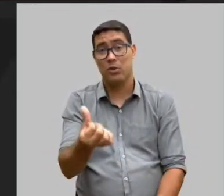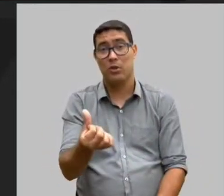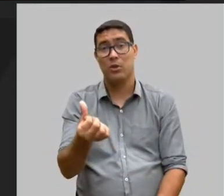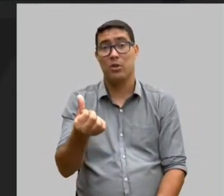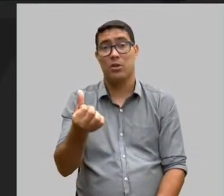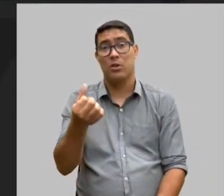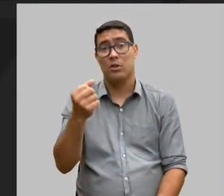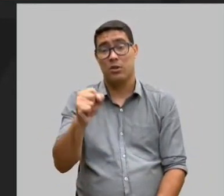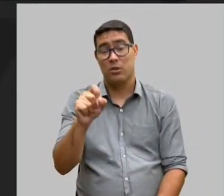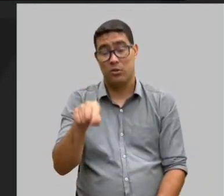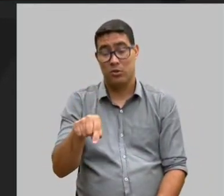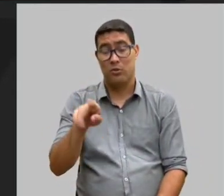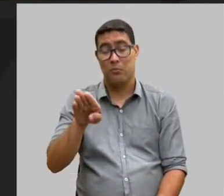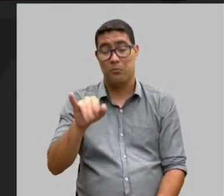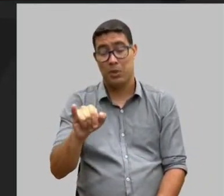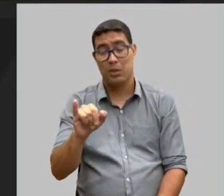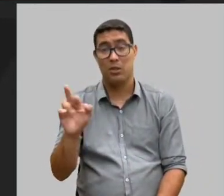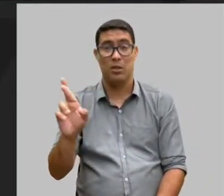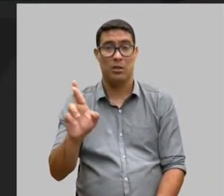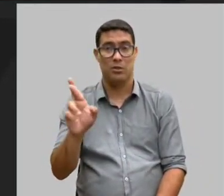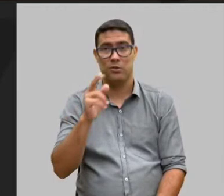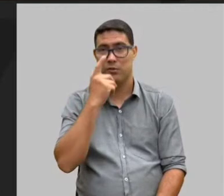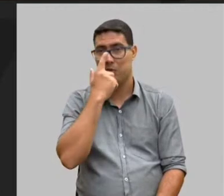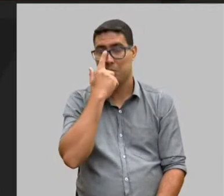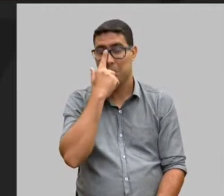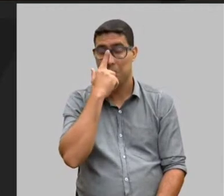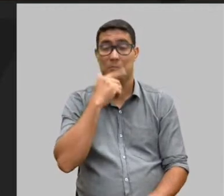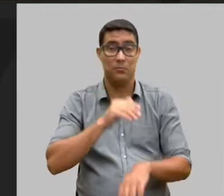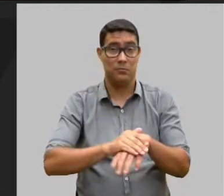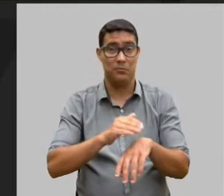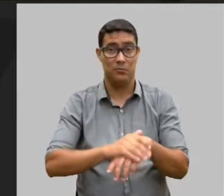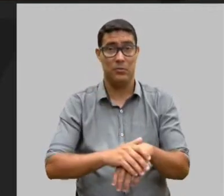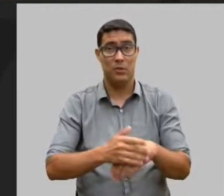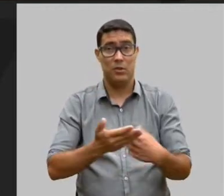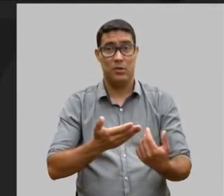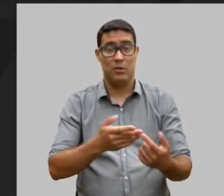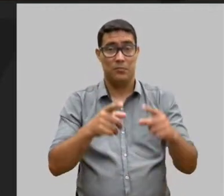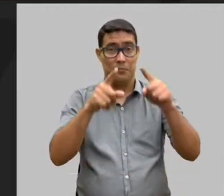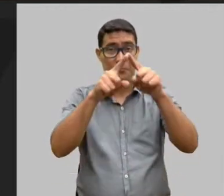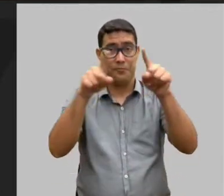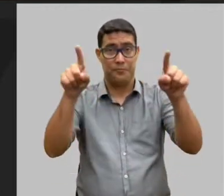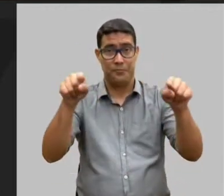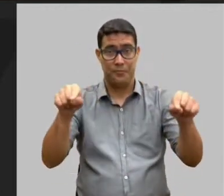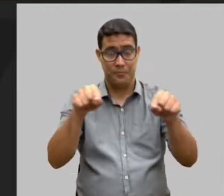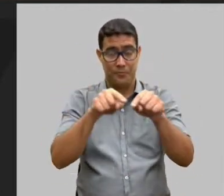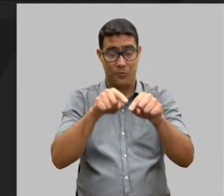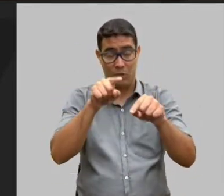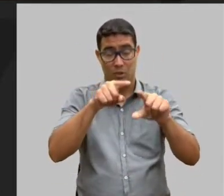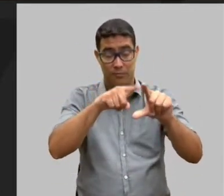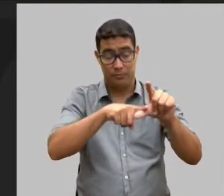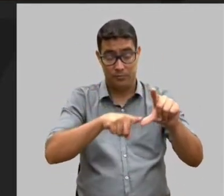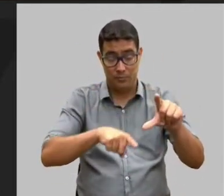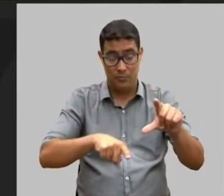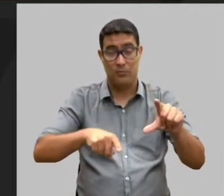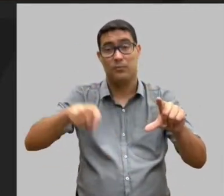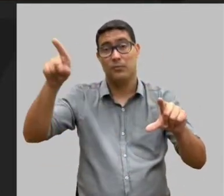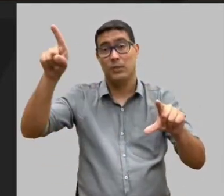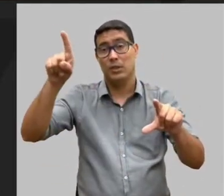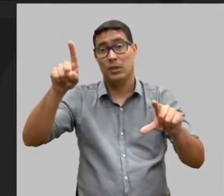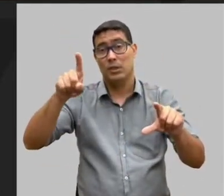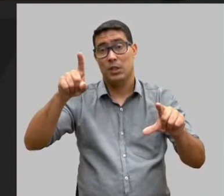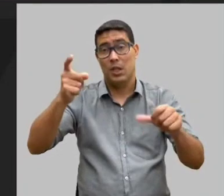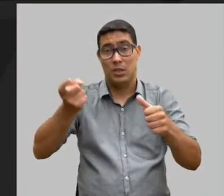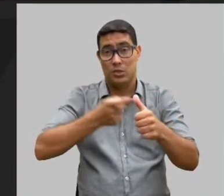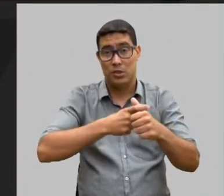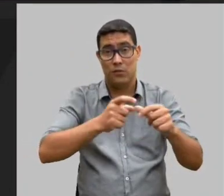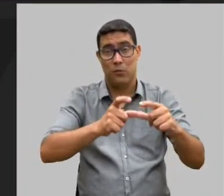na página seguinte por favor aí o gráfico você vê no governo AES realmente a dívida em termos nominal cresceu bastante no